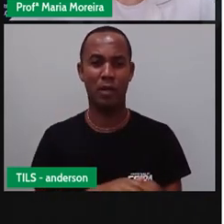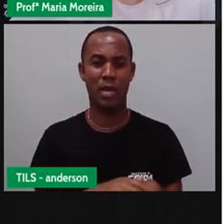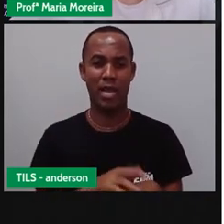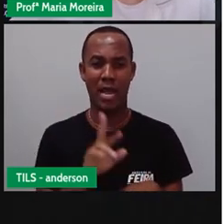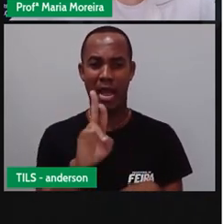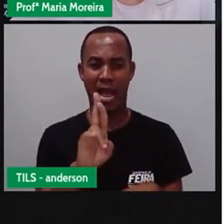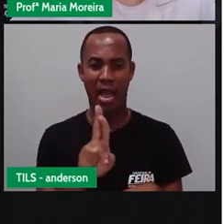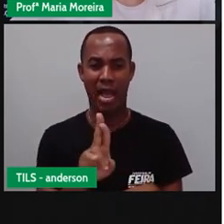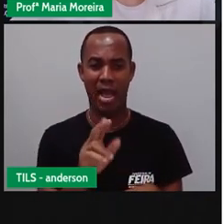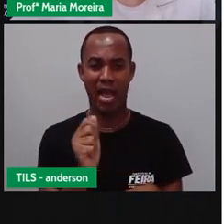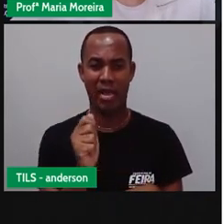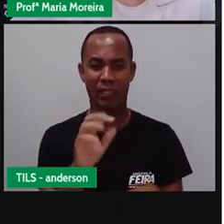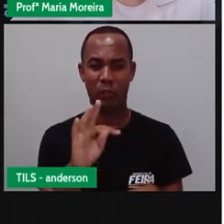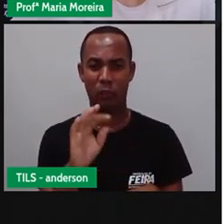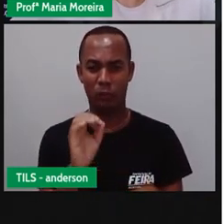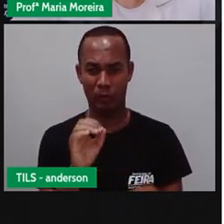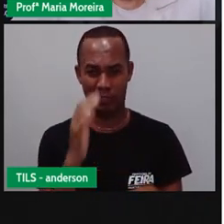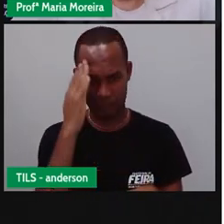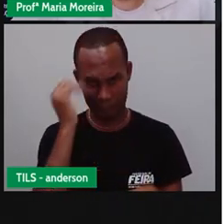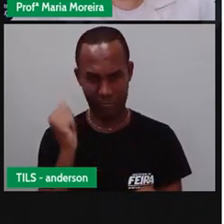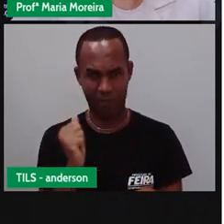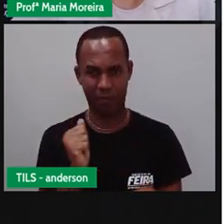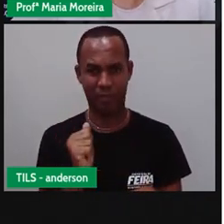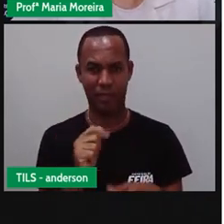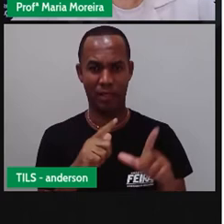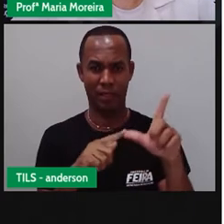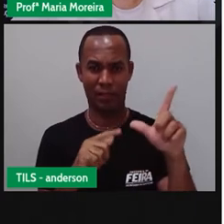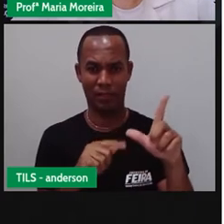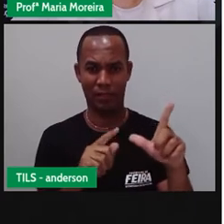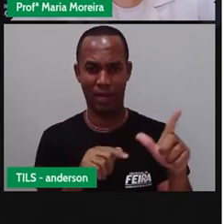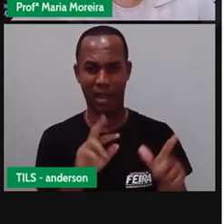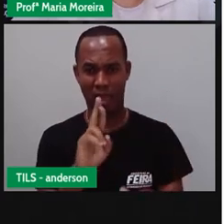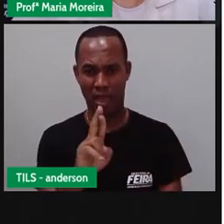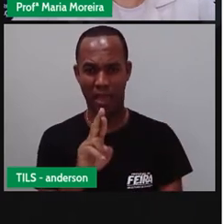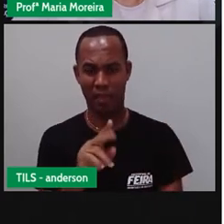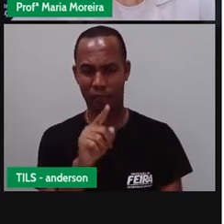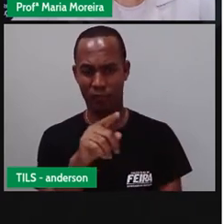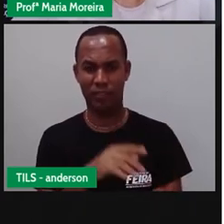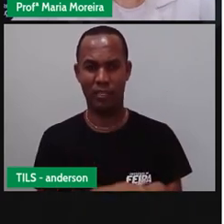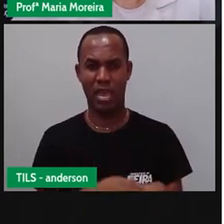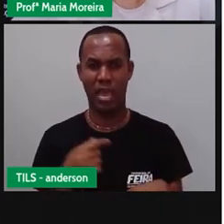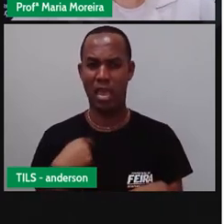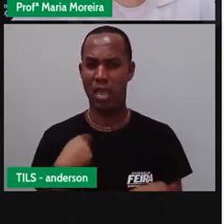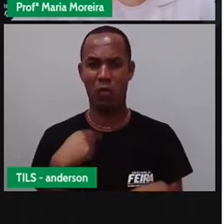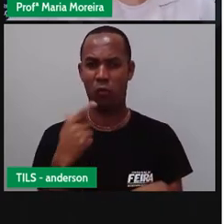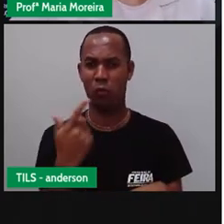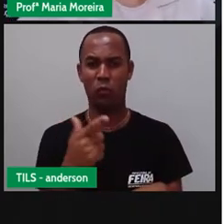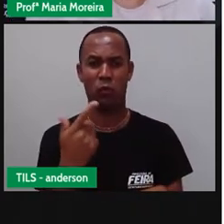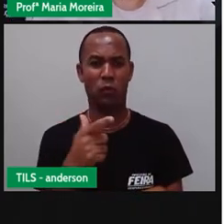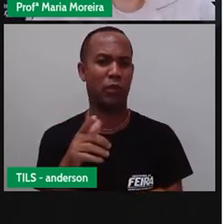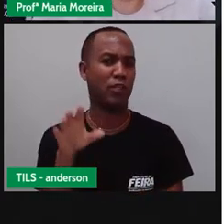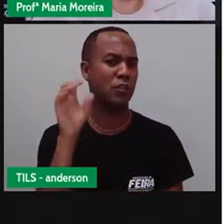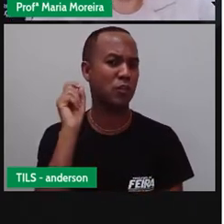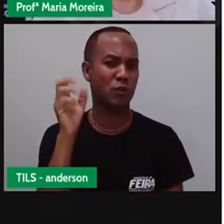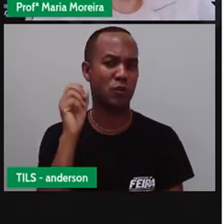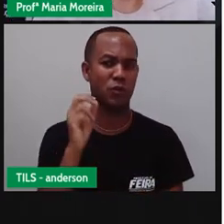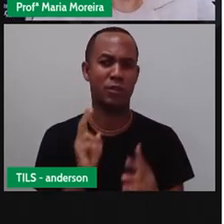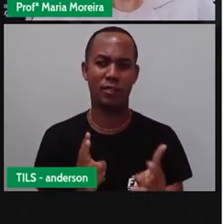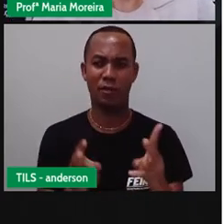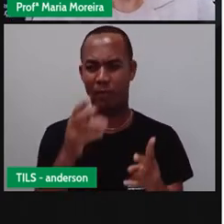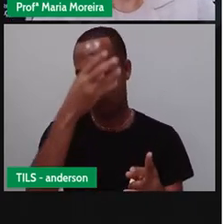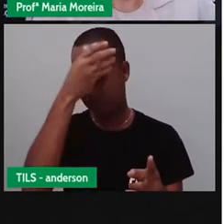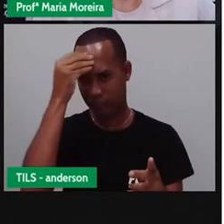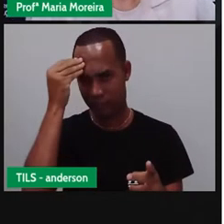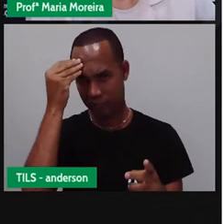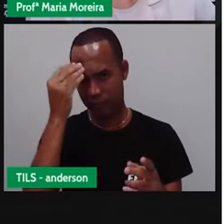com seu auxílio já eu quase não tenho som e sou completamente esquecida